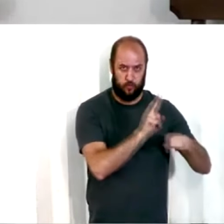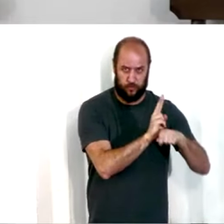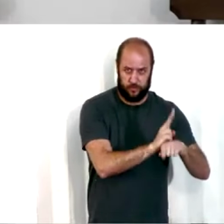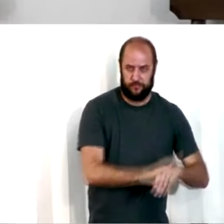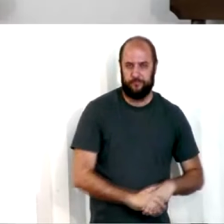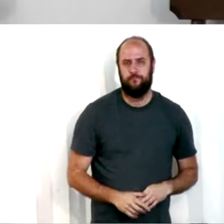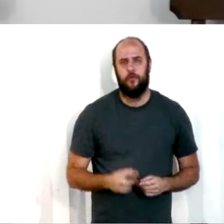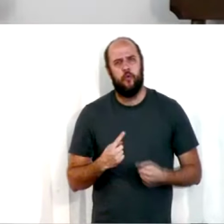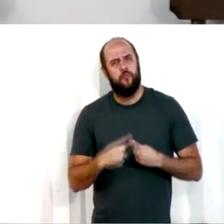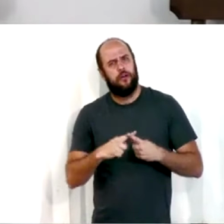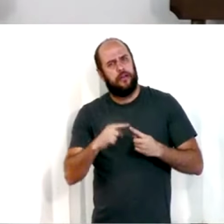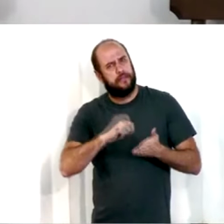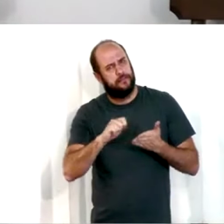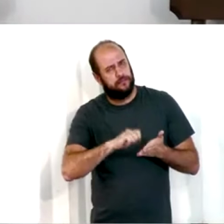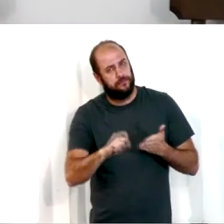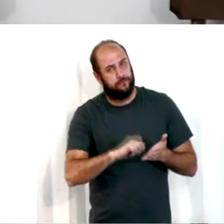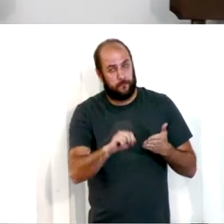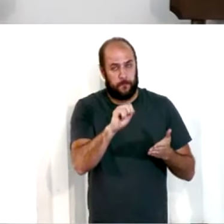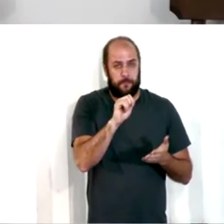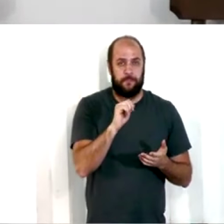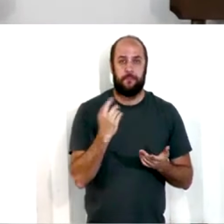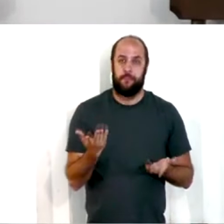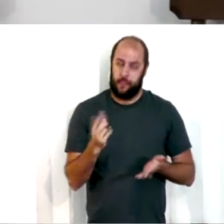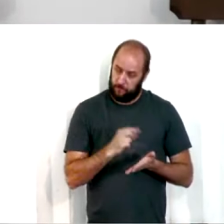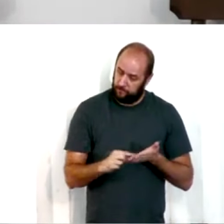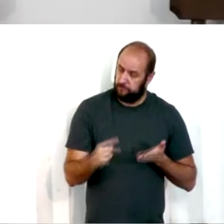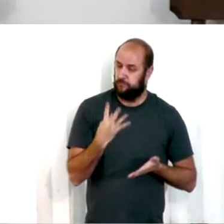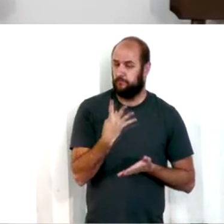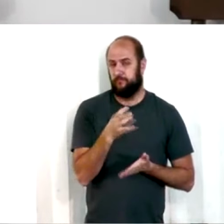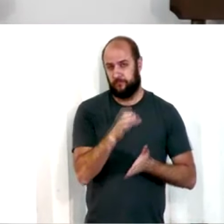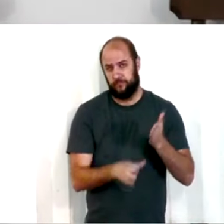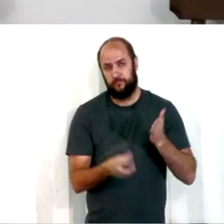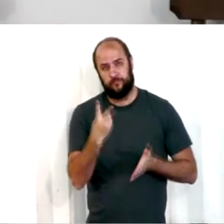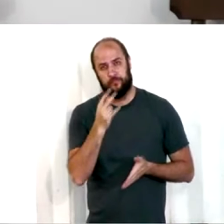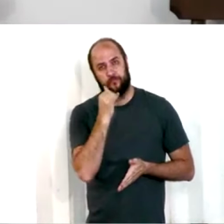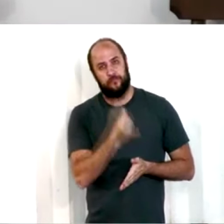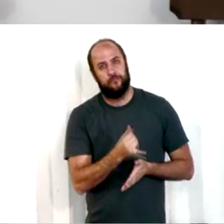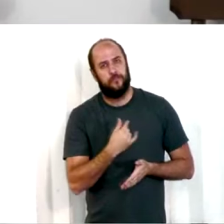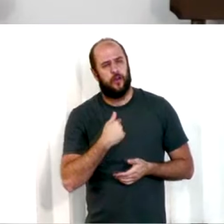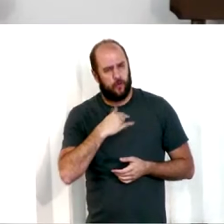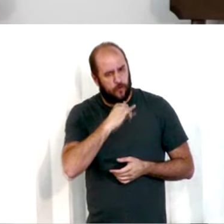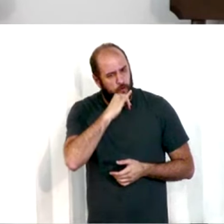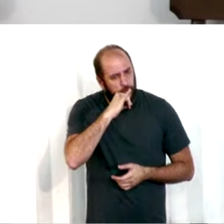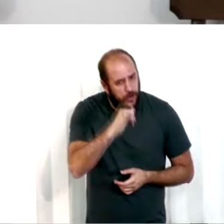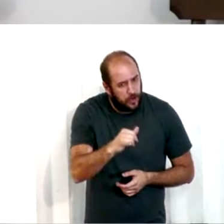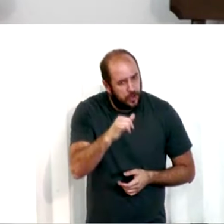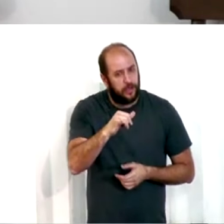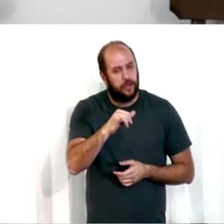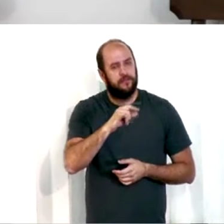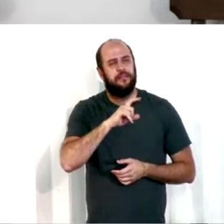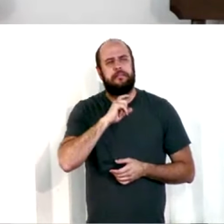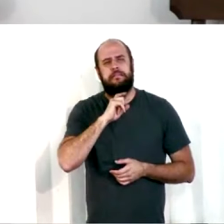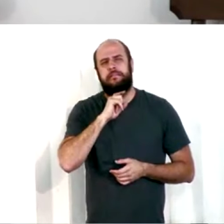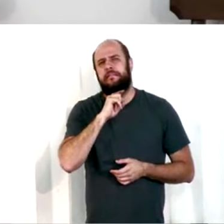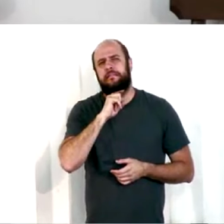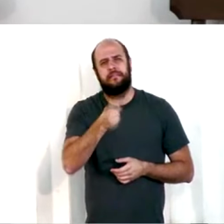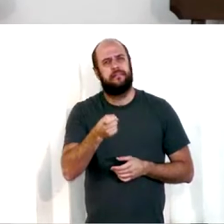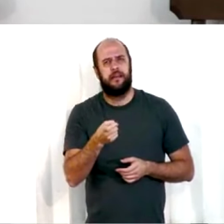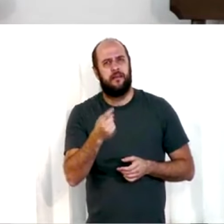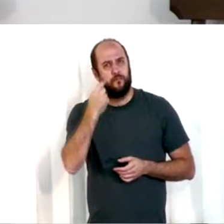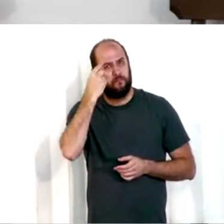O verso 4 do capítulo 2 diz o porquê. Assim digo, para que ninguém vos engane com